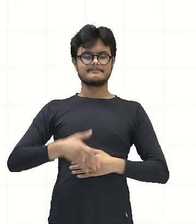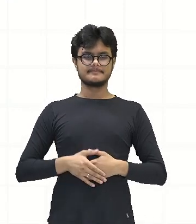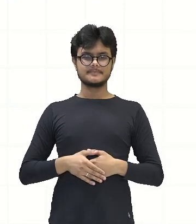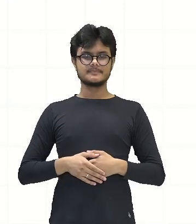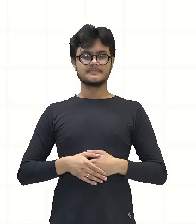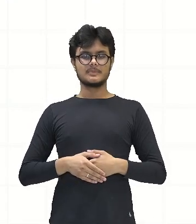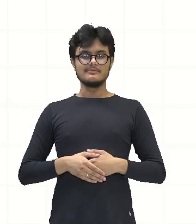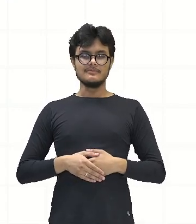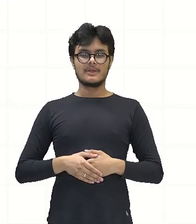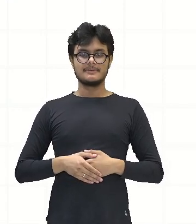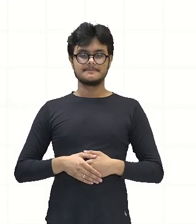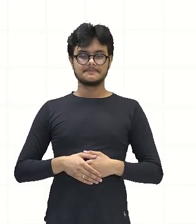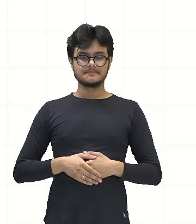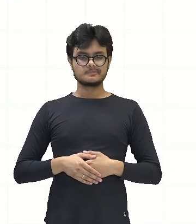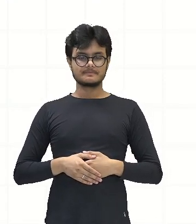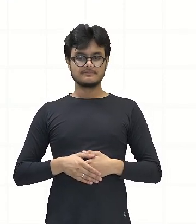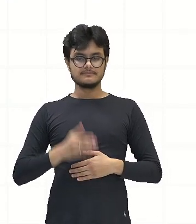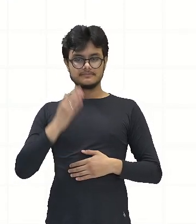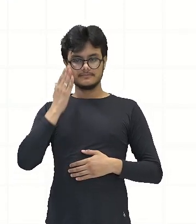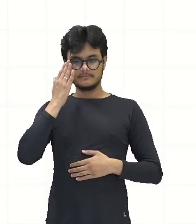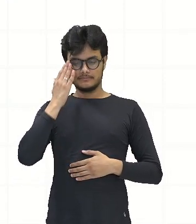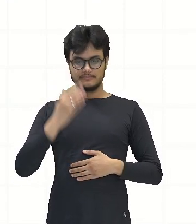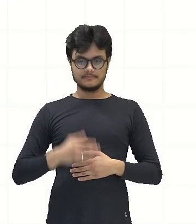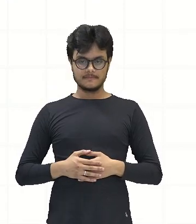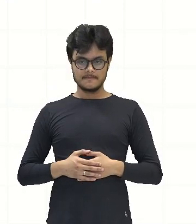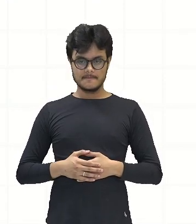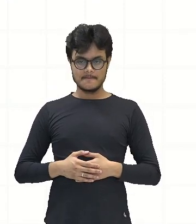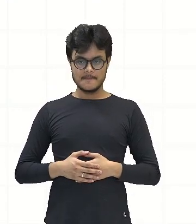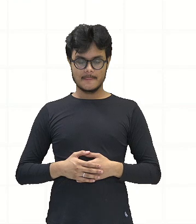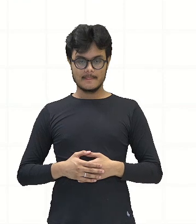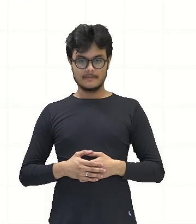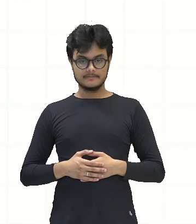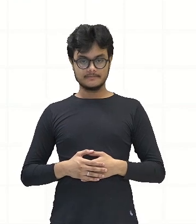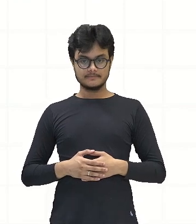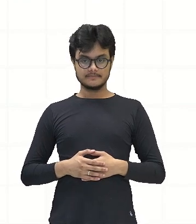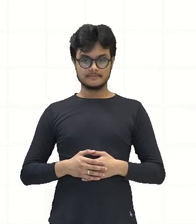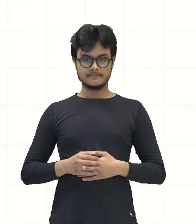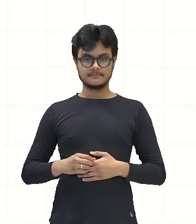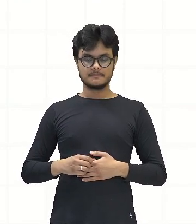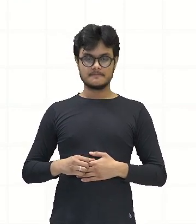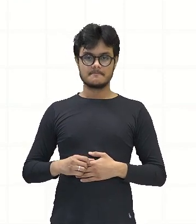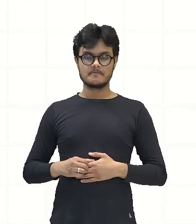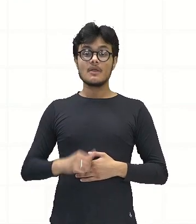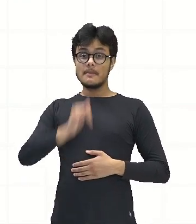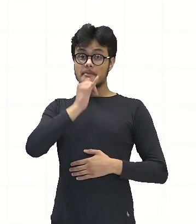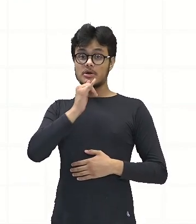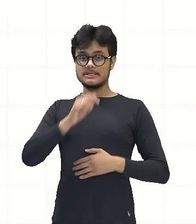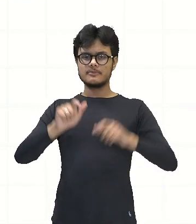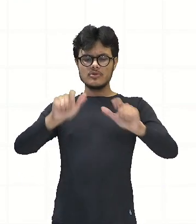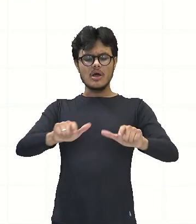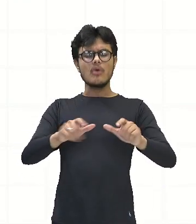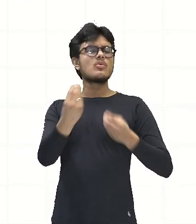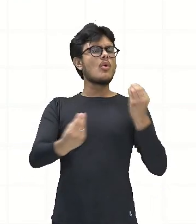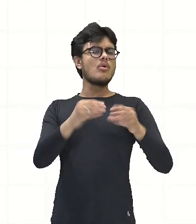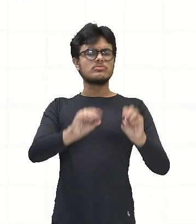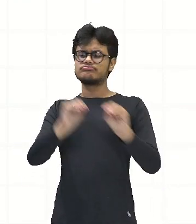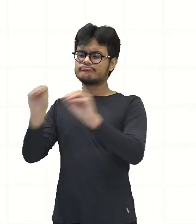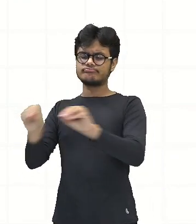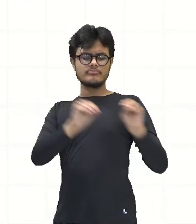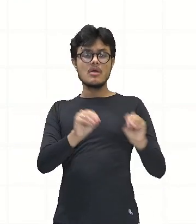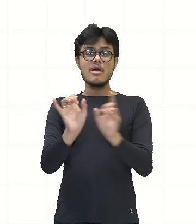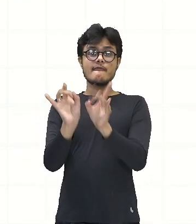observar para o cultivo da cana-de-açúcar, além também das questões da logística, né? De como é que vai ser feito